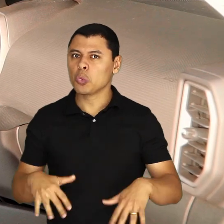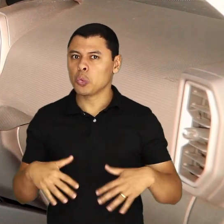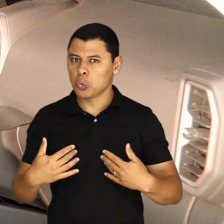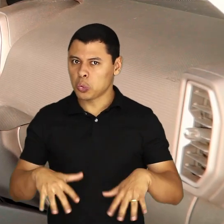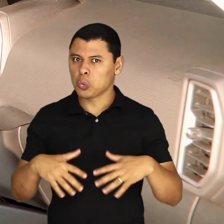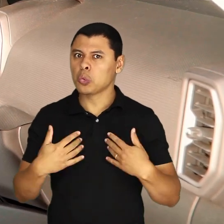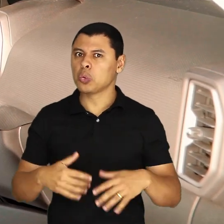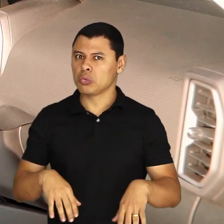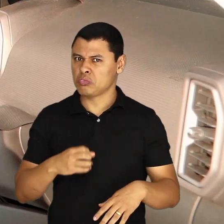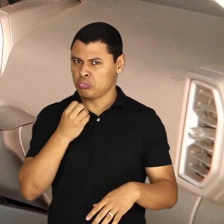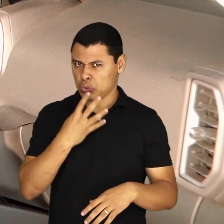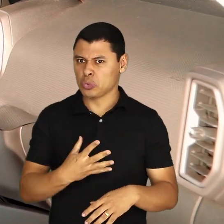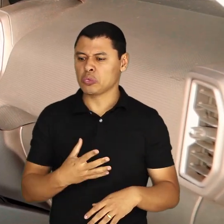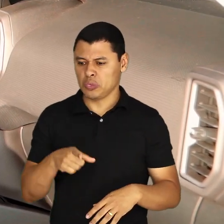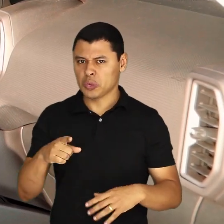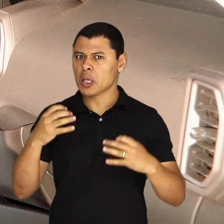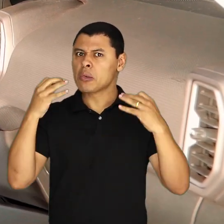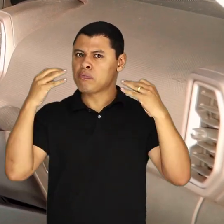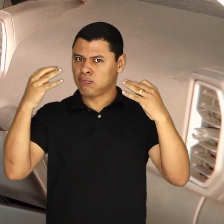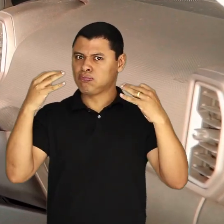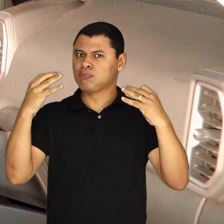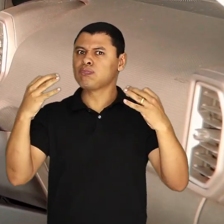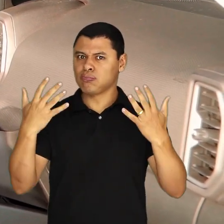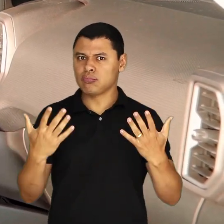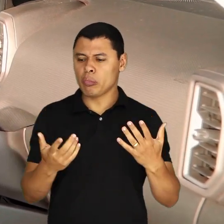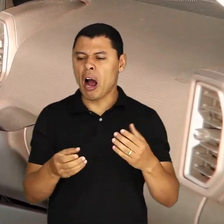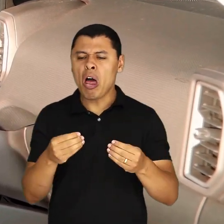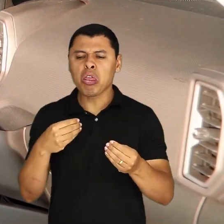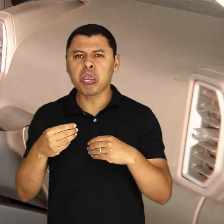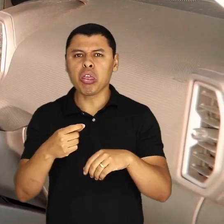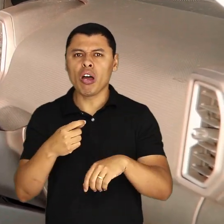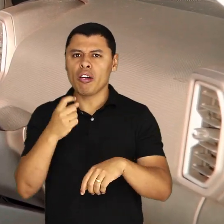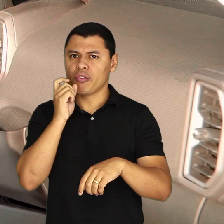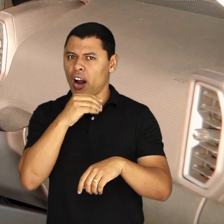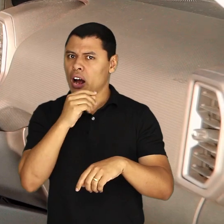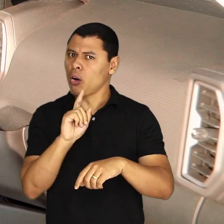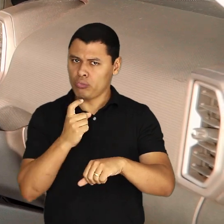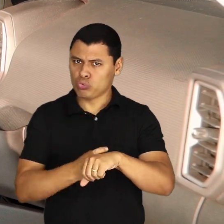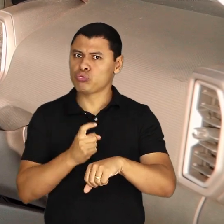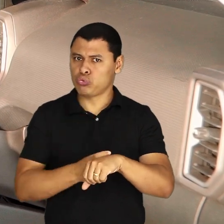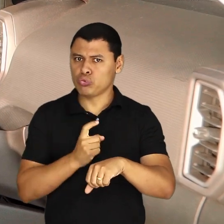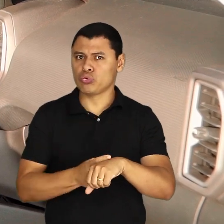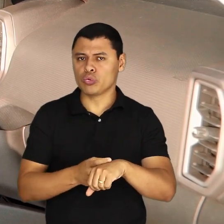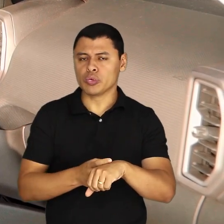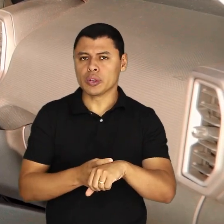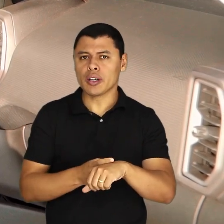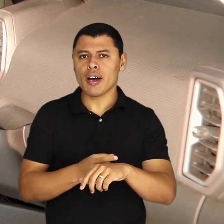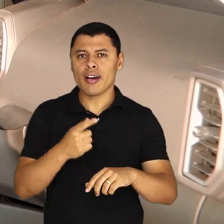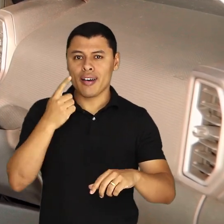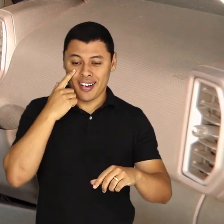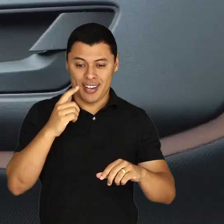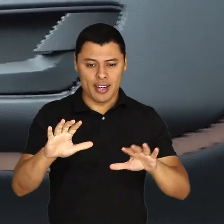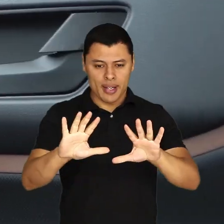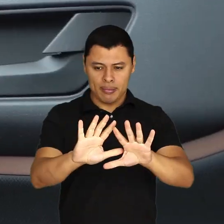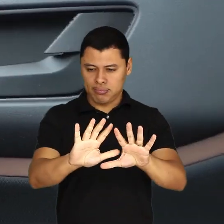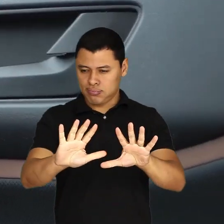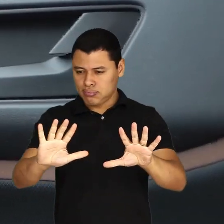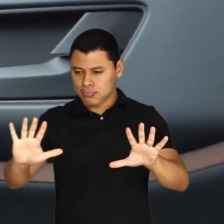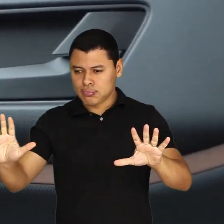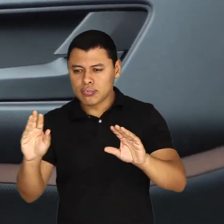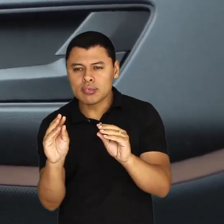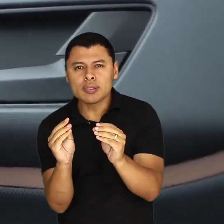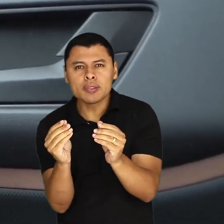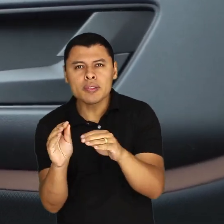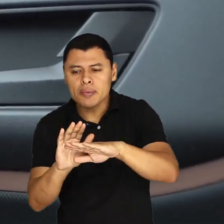essa mensagem de um veículo premium, mas também robusto. Tem um material que é muito interessante, que é esse que cobre o painel e mesmo